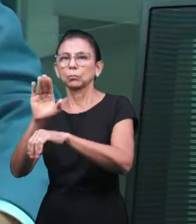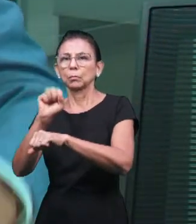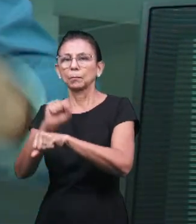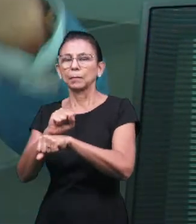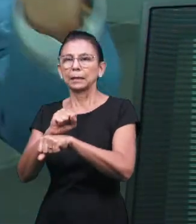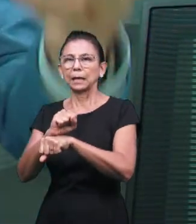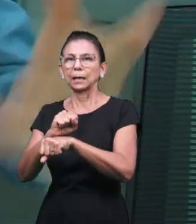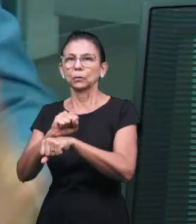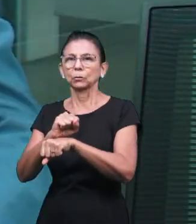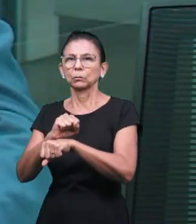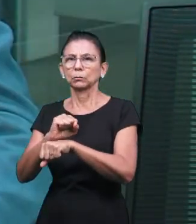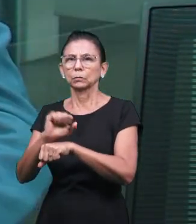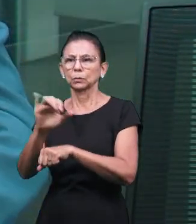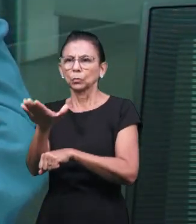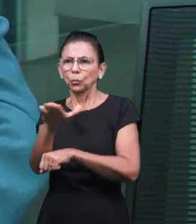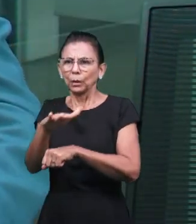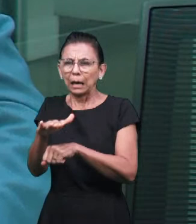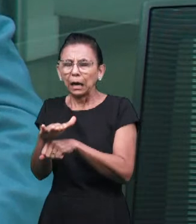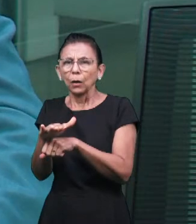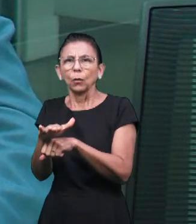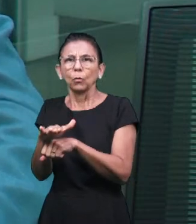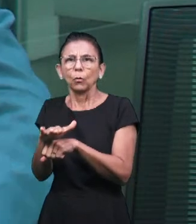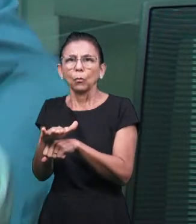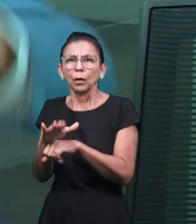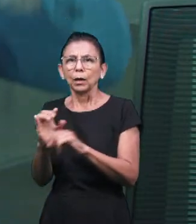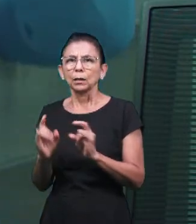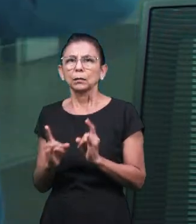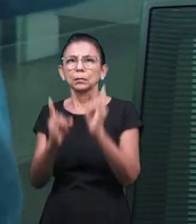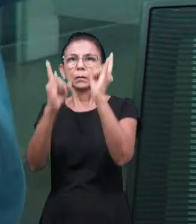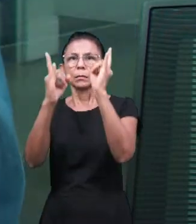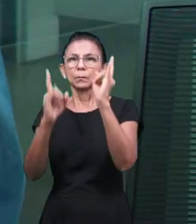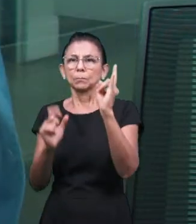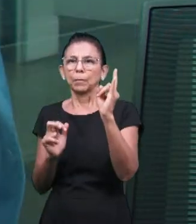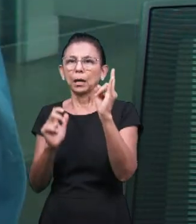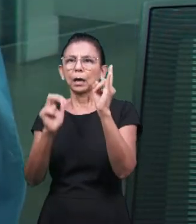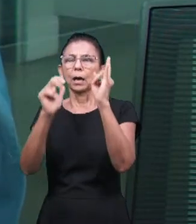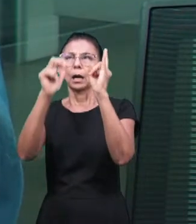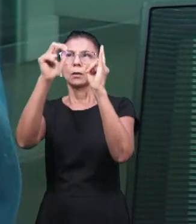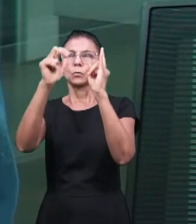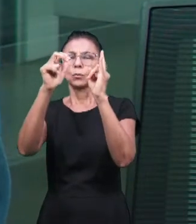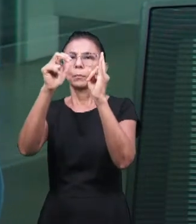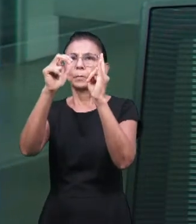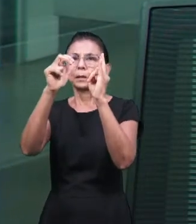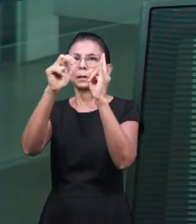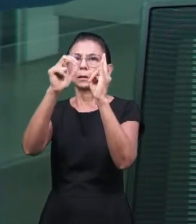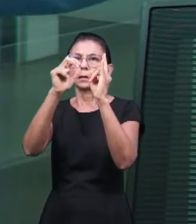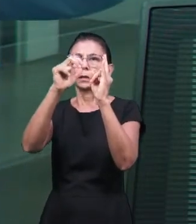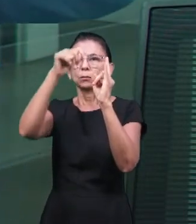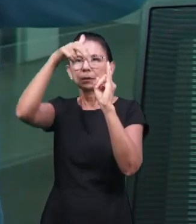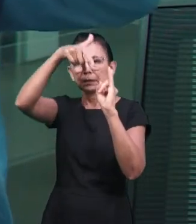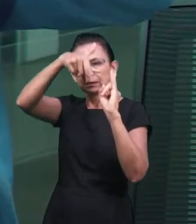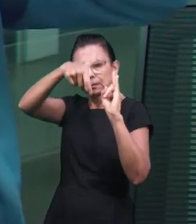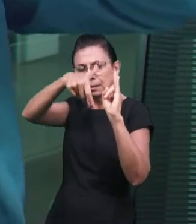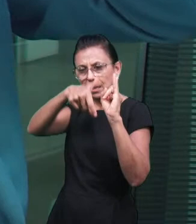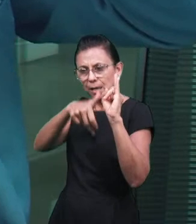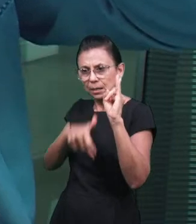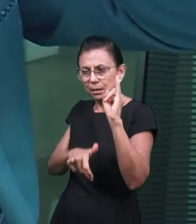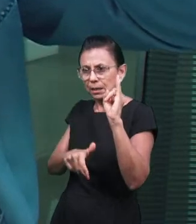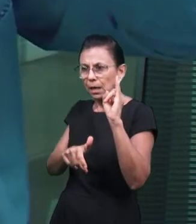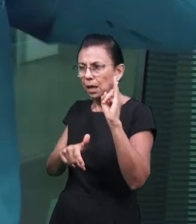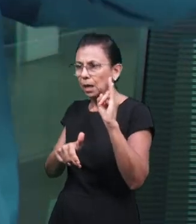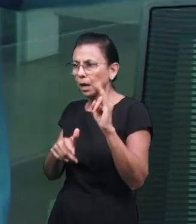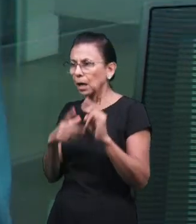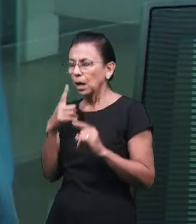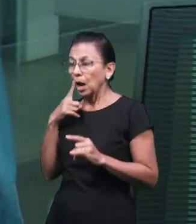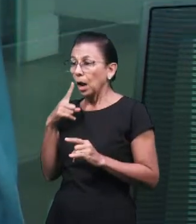voltaram, eles viram uma fumaceira no carro, deu um estouro, o carro pegou fogo na porta do apartamento. Eles tudo